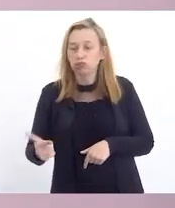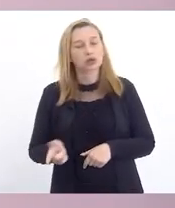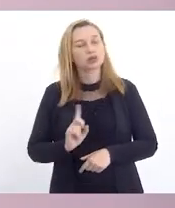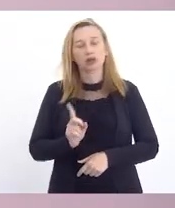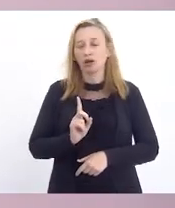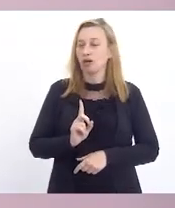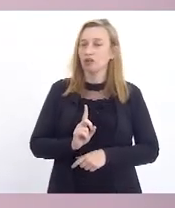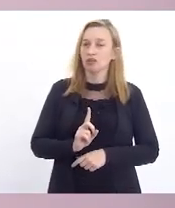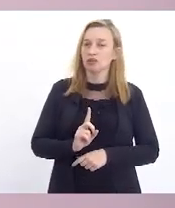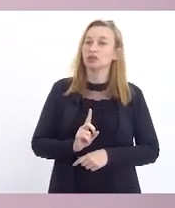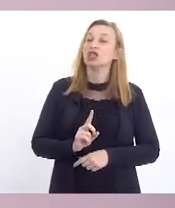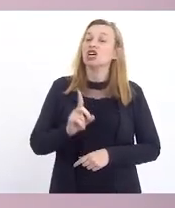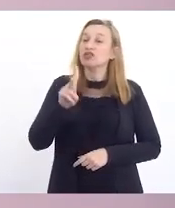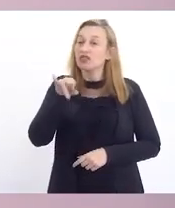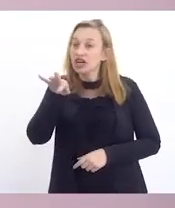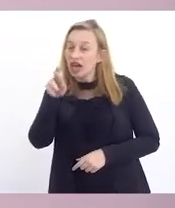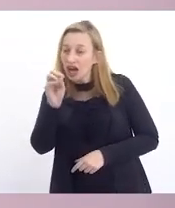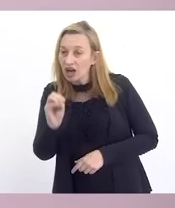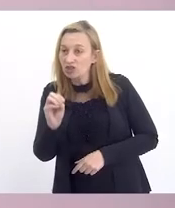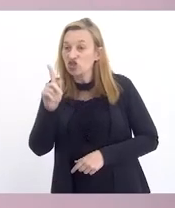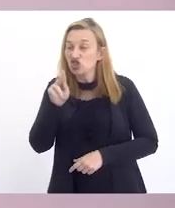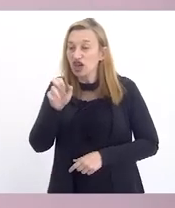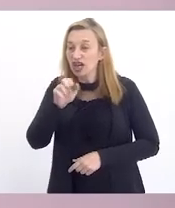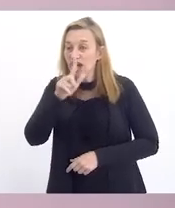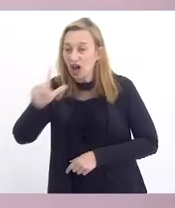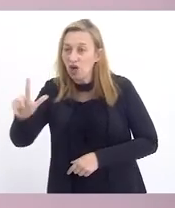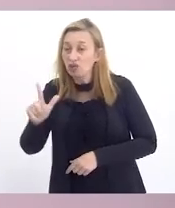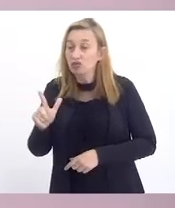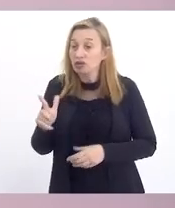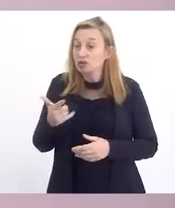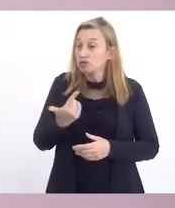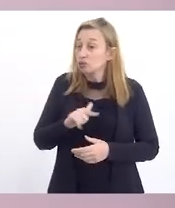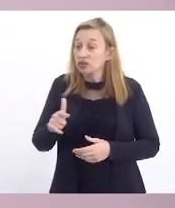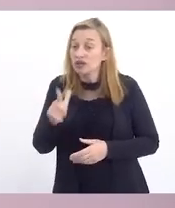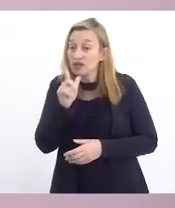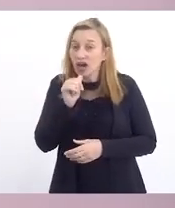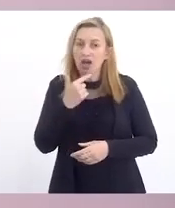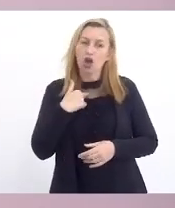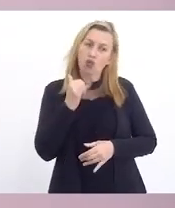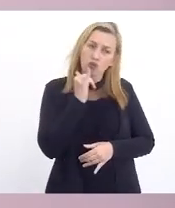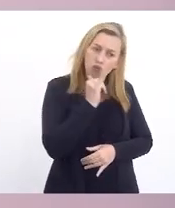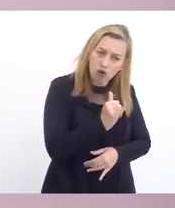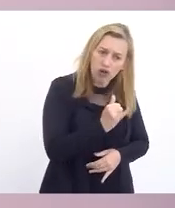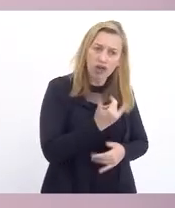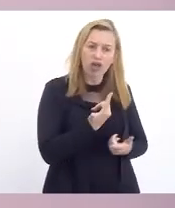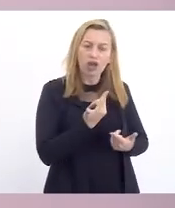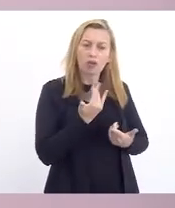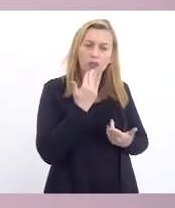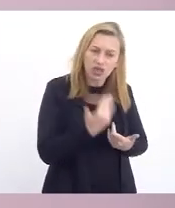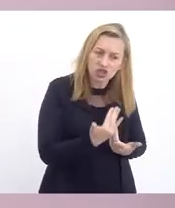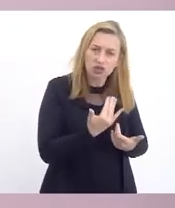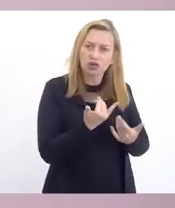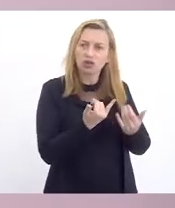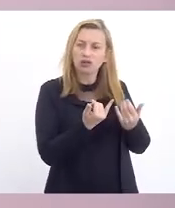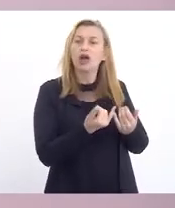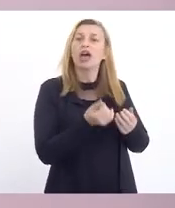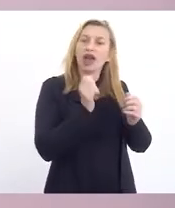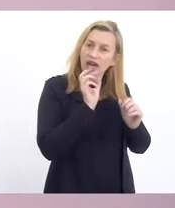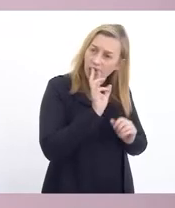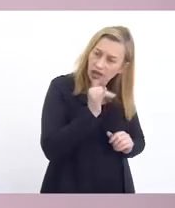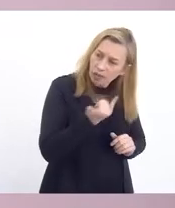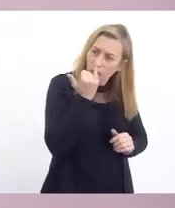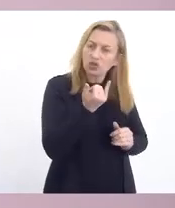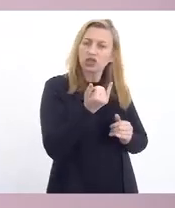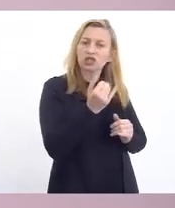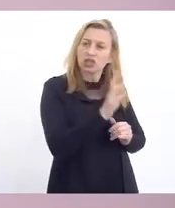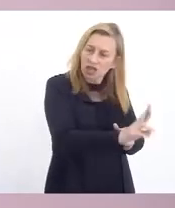constantemente. Vigário geral ficou sem água, eu entrei em contato para tentar verificar essa situação. É importante que me responda, é importante. A população de lá